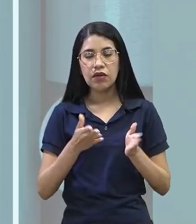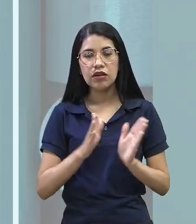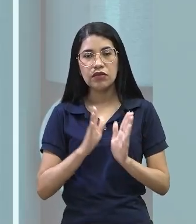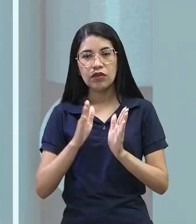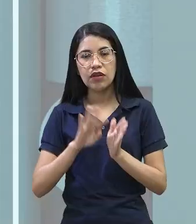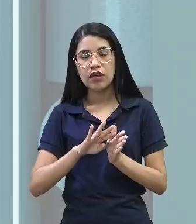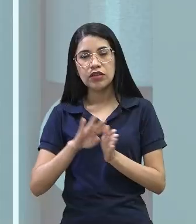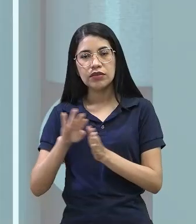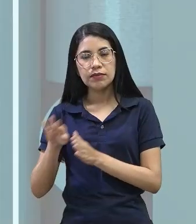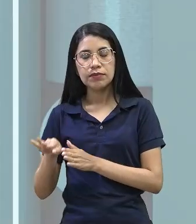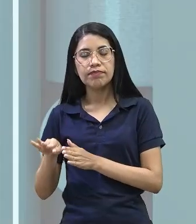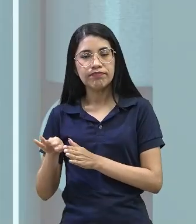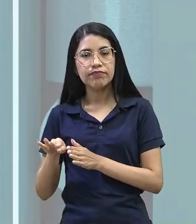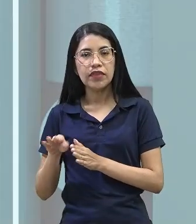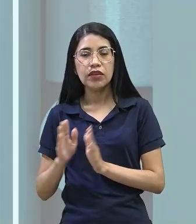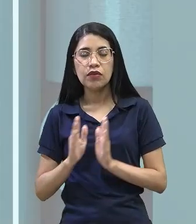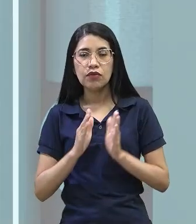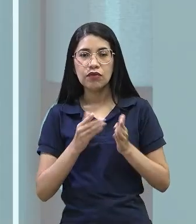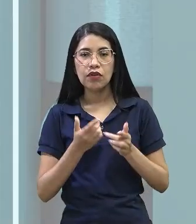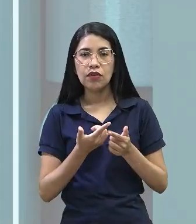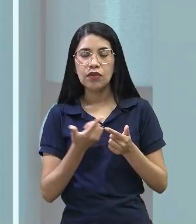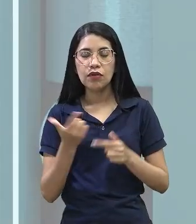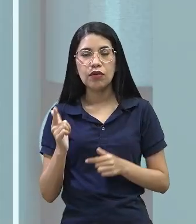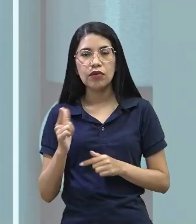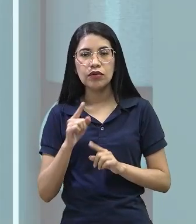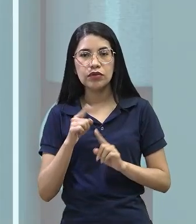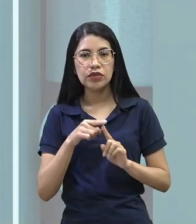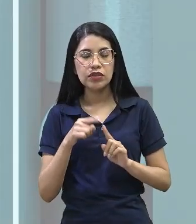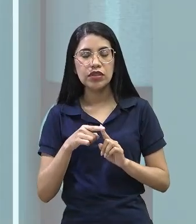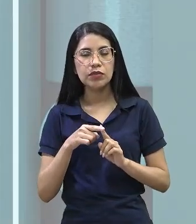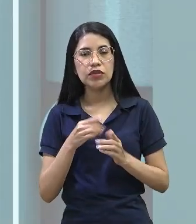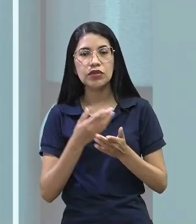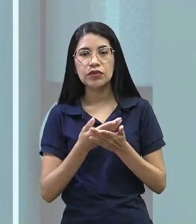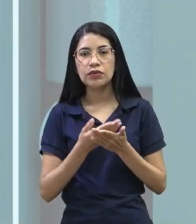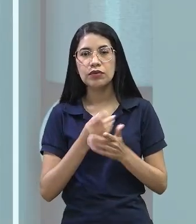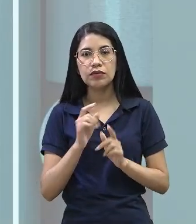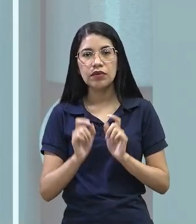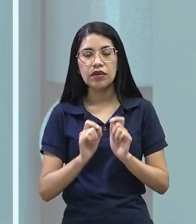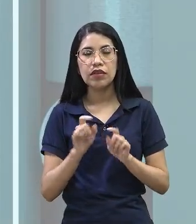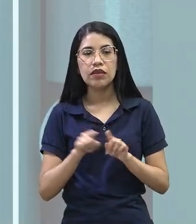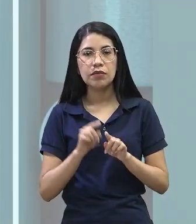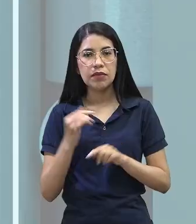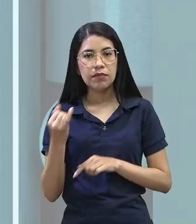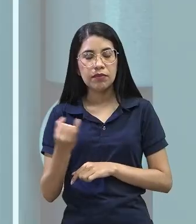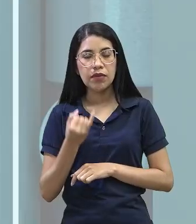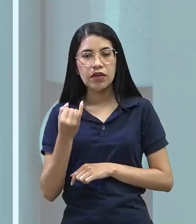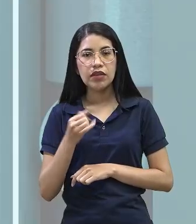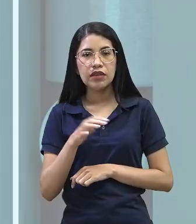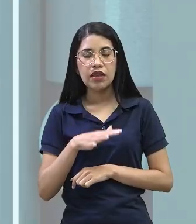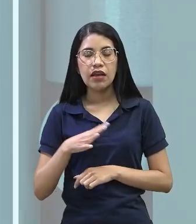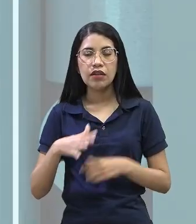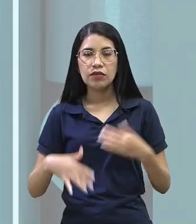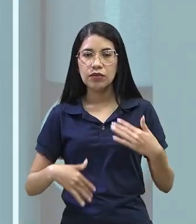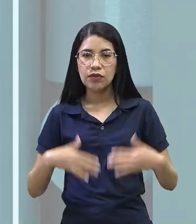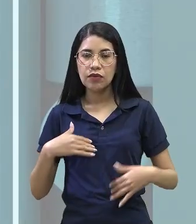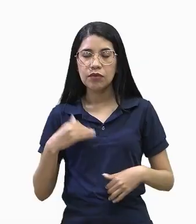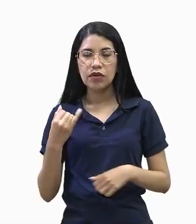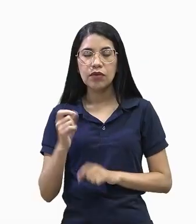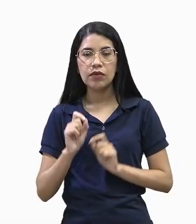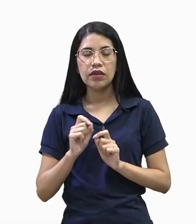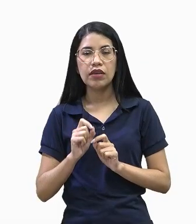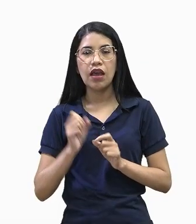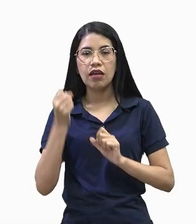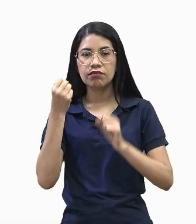fomos para outro tipo de objeto de conhecimento, também muito importante na cultura corporal, que é a